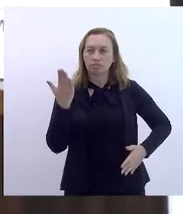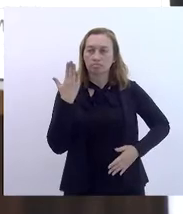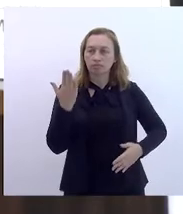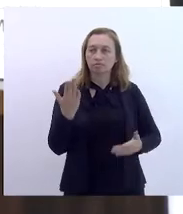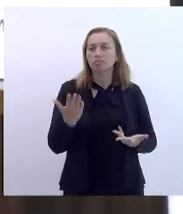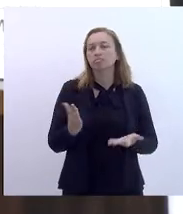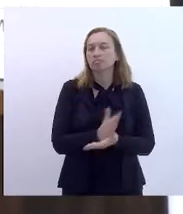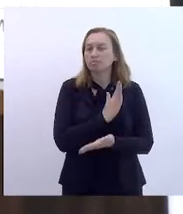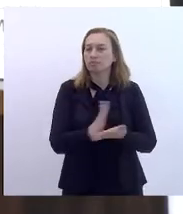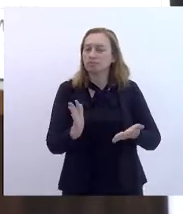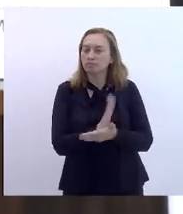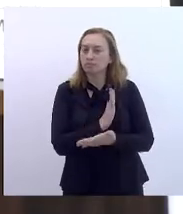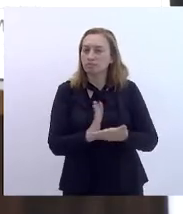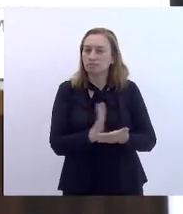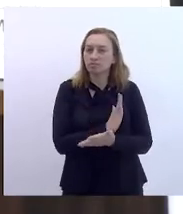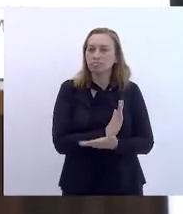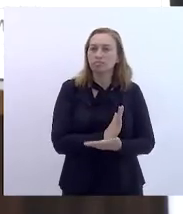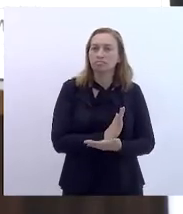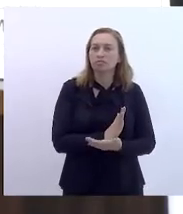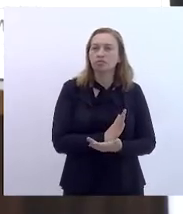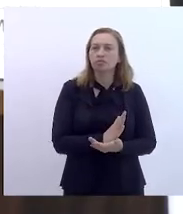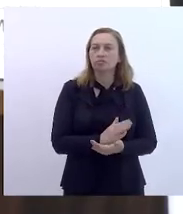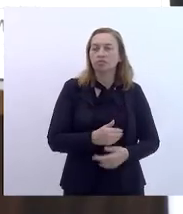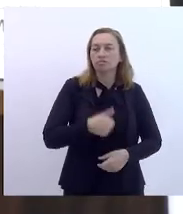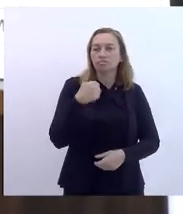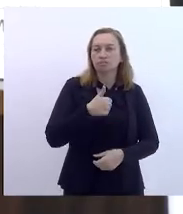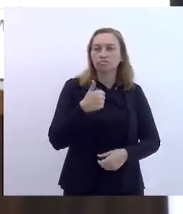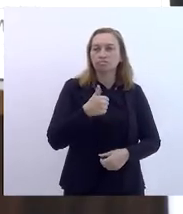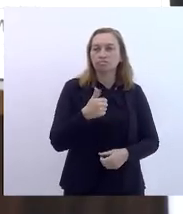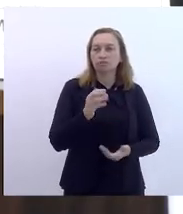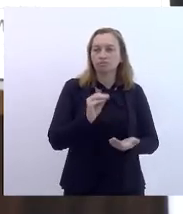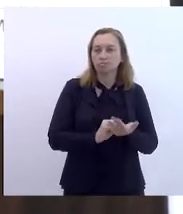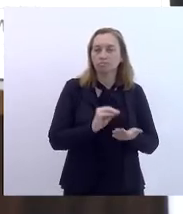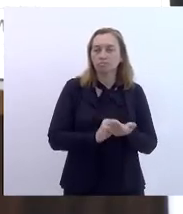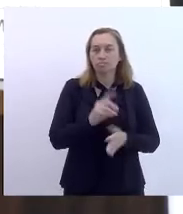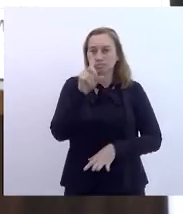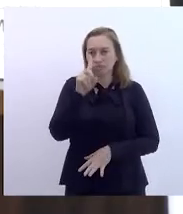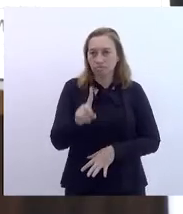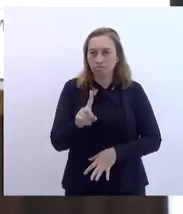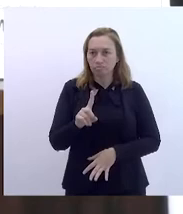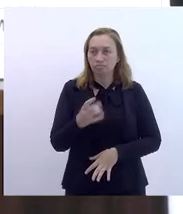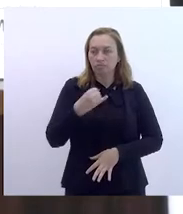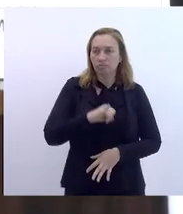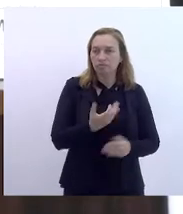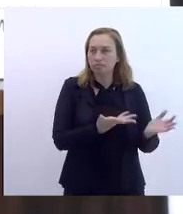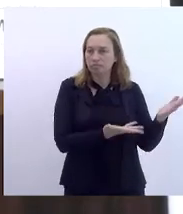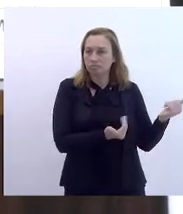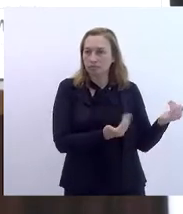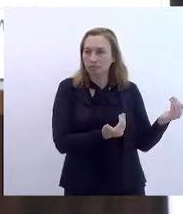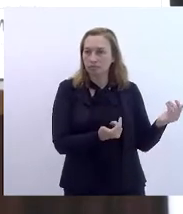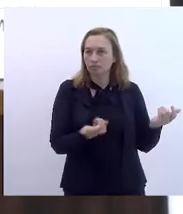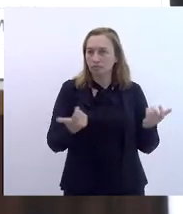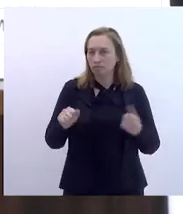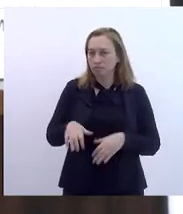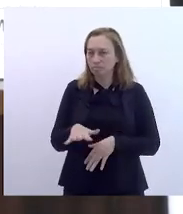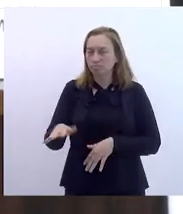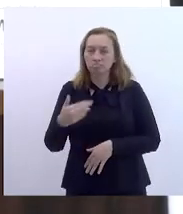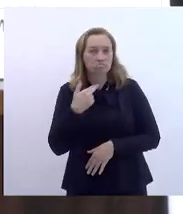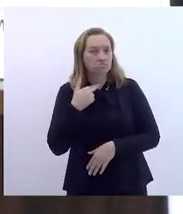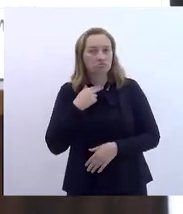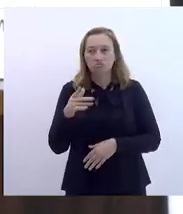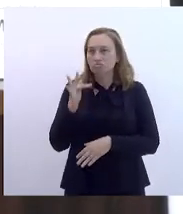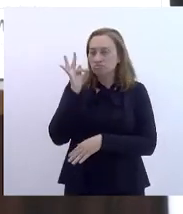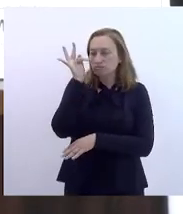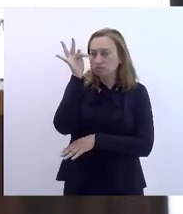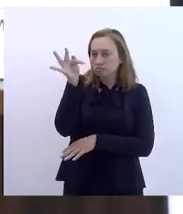muitas vezes vai virar primeiro dessa ausência de direitos se a juventude do território ela não pode sonhar